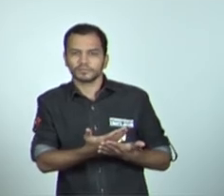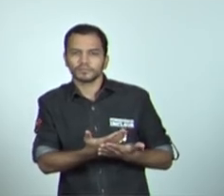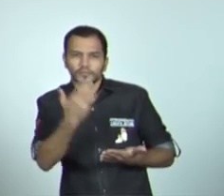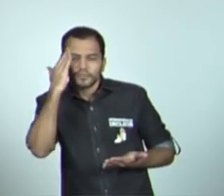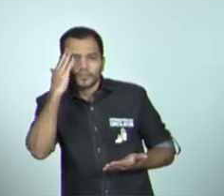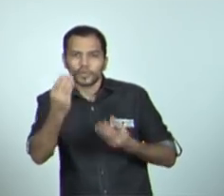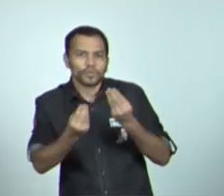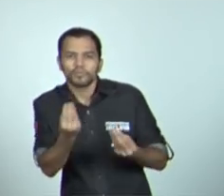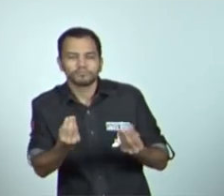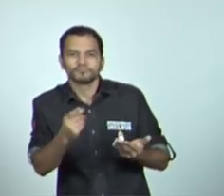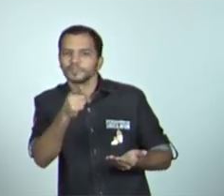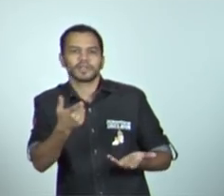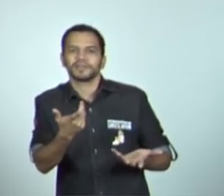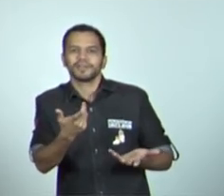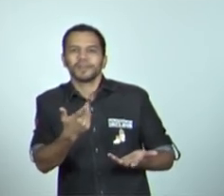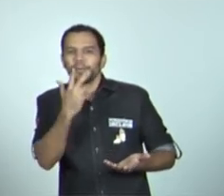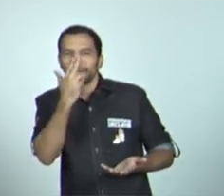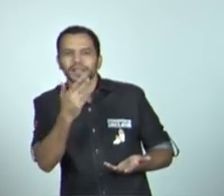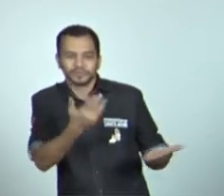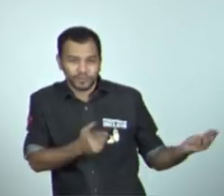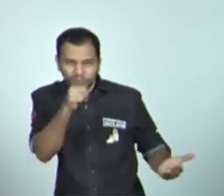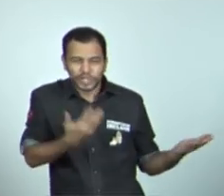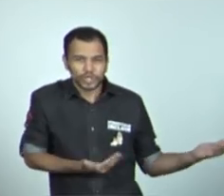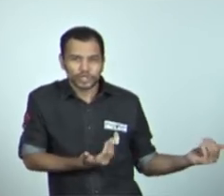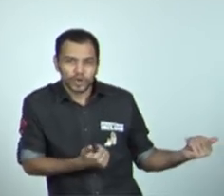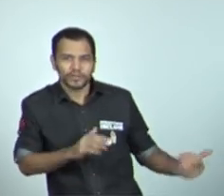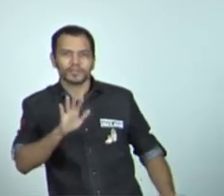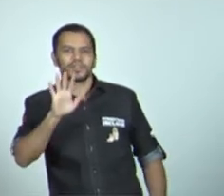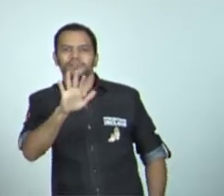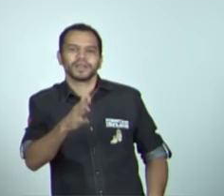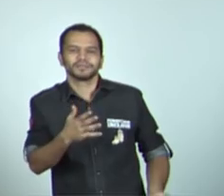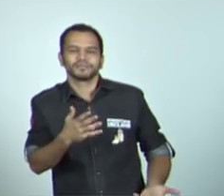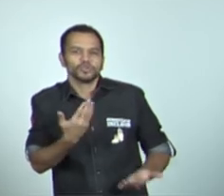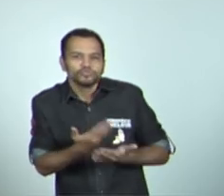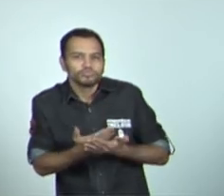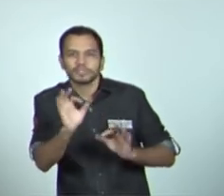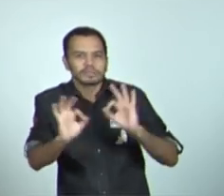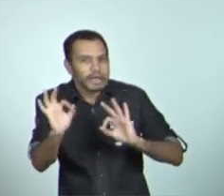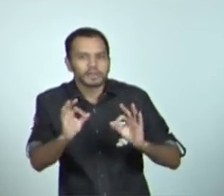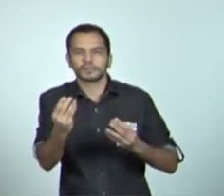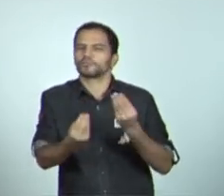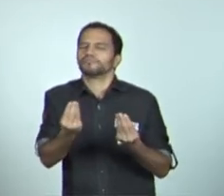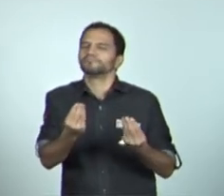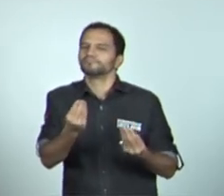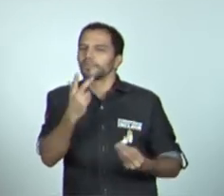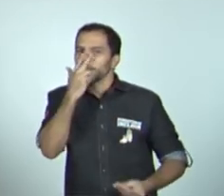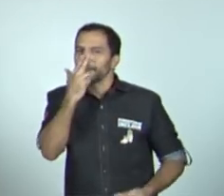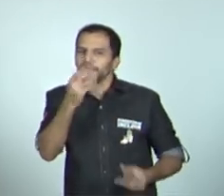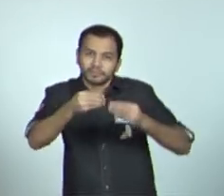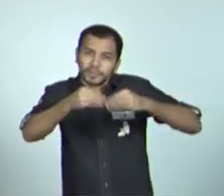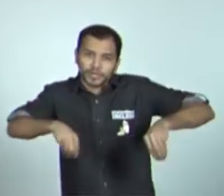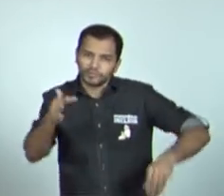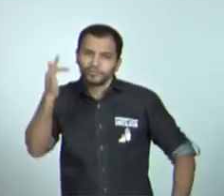se você não valoriza o dinheiro do seu pai você não valoriza o esforço da sua mãe quantas pessoas que desperdiçaram chances